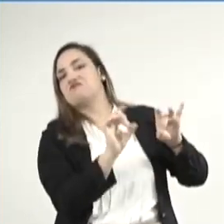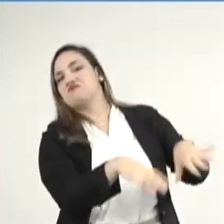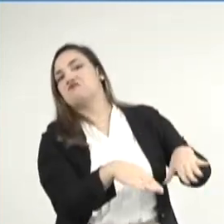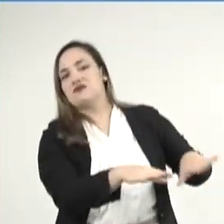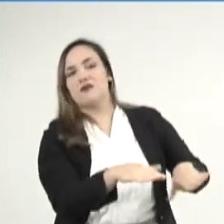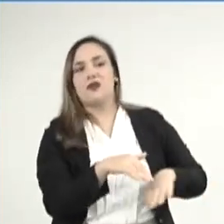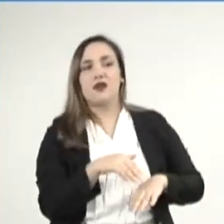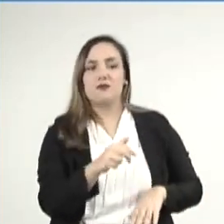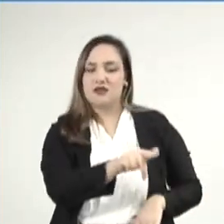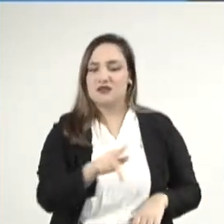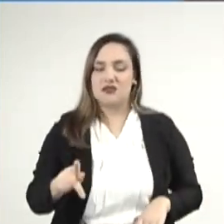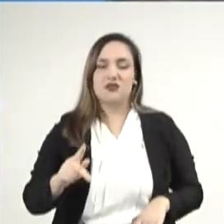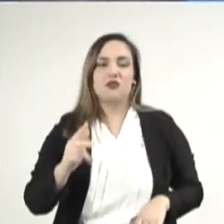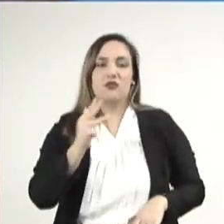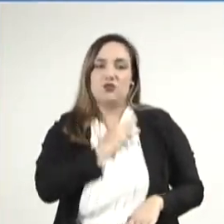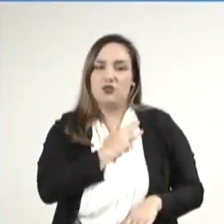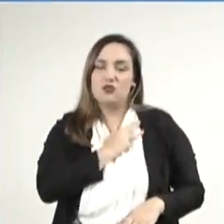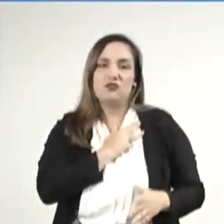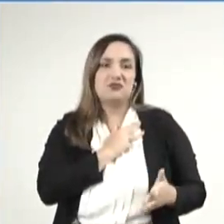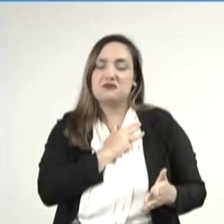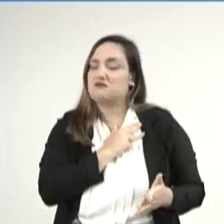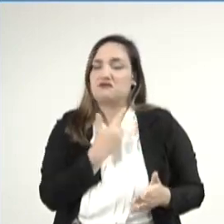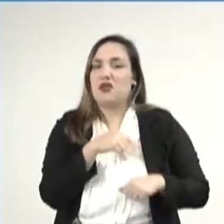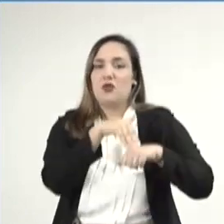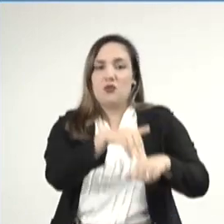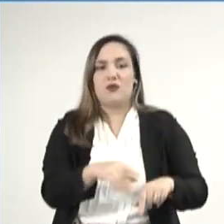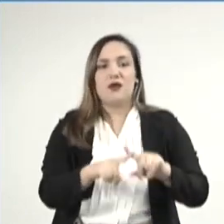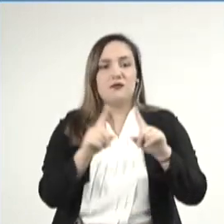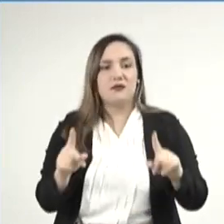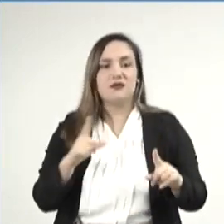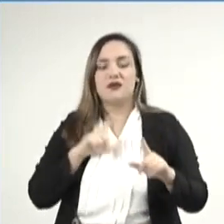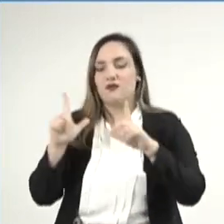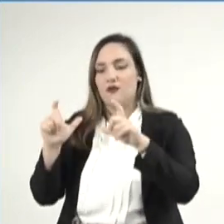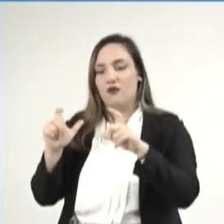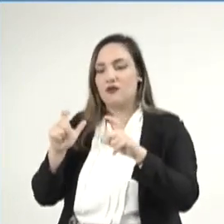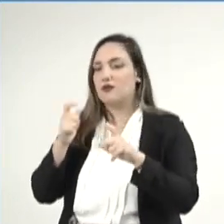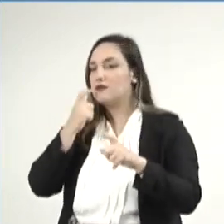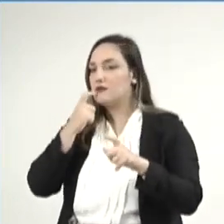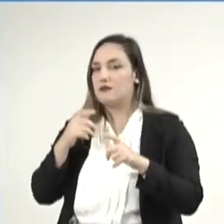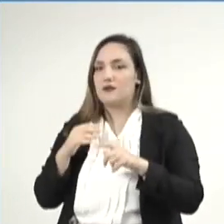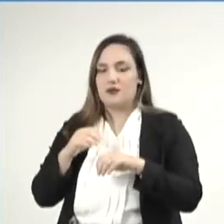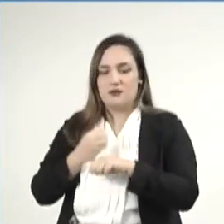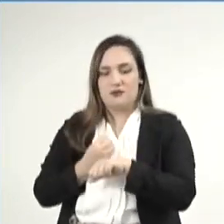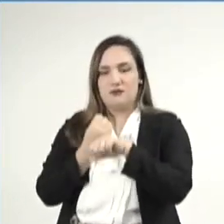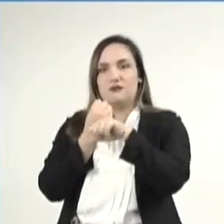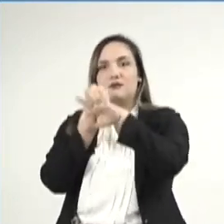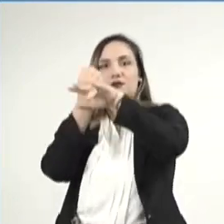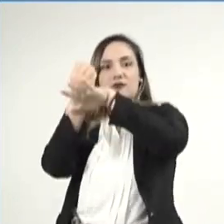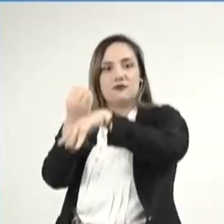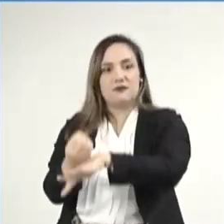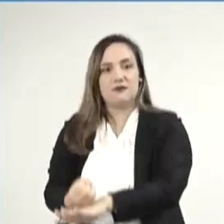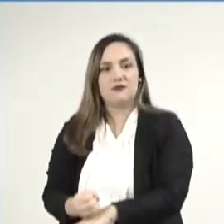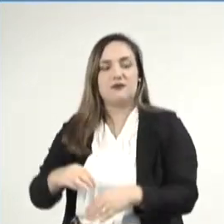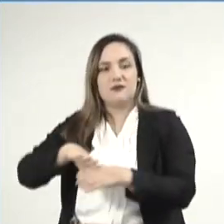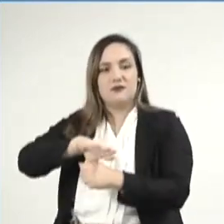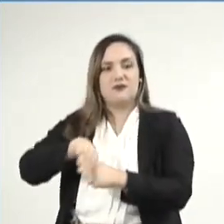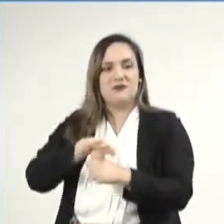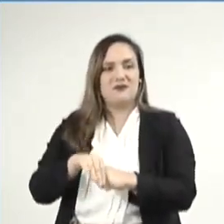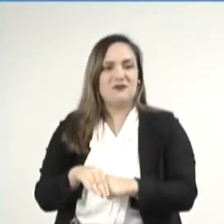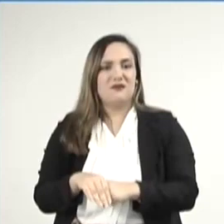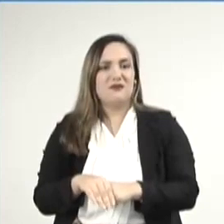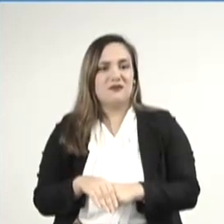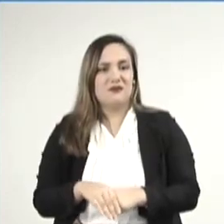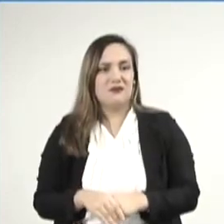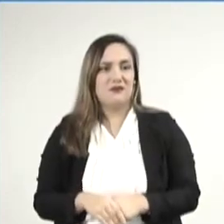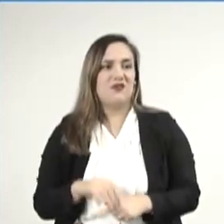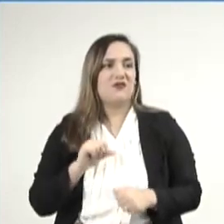descondenando o Lula. Agora, quando é o presidente Bolsonaro, é foto de baleia, entendeu? É foto dele na embaixada, saindo voluntariamente de lá,